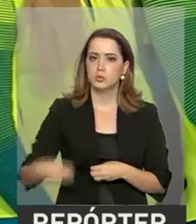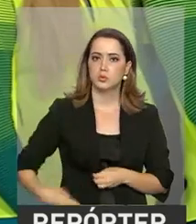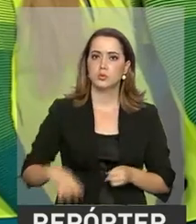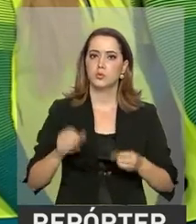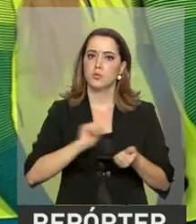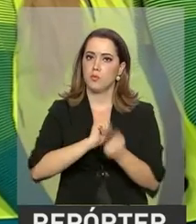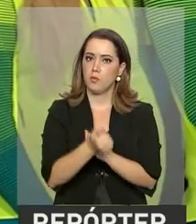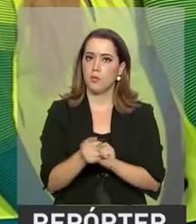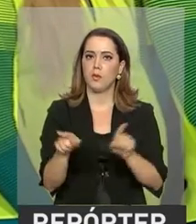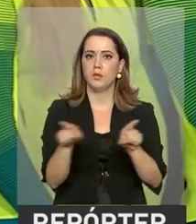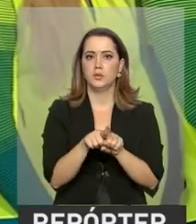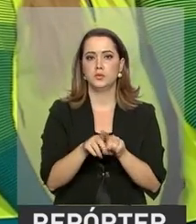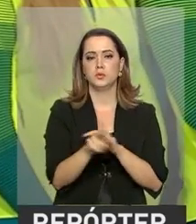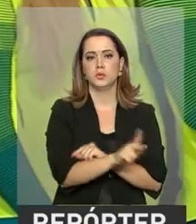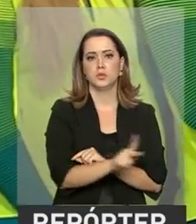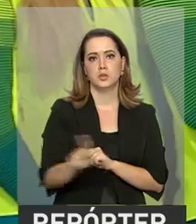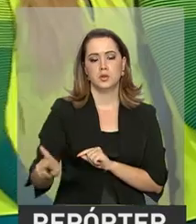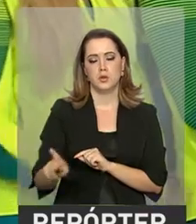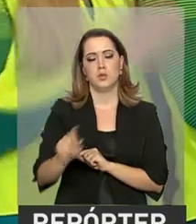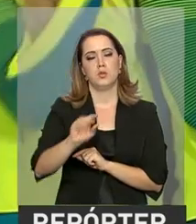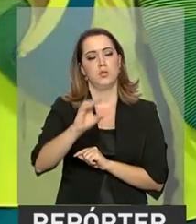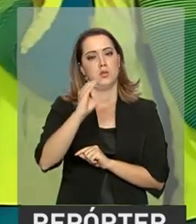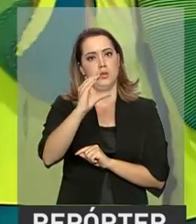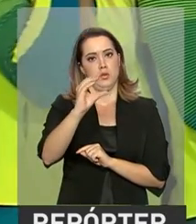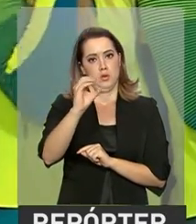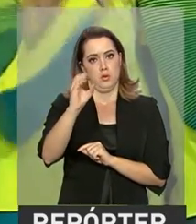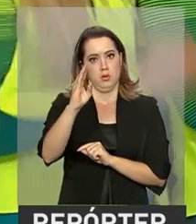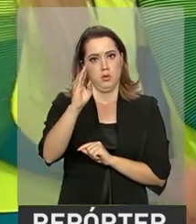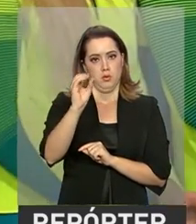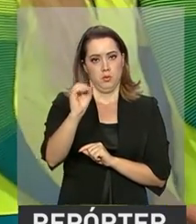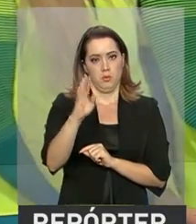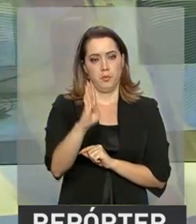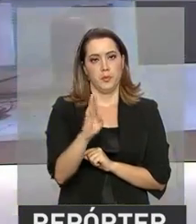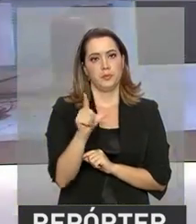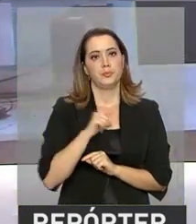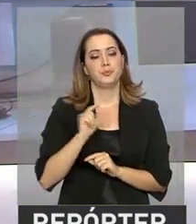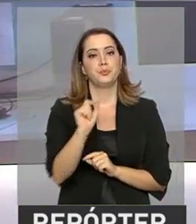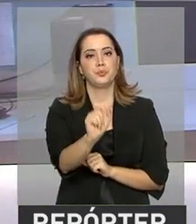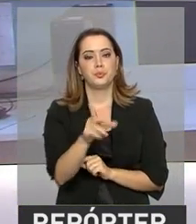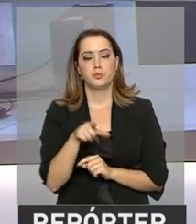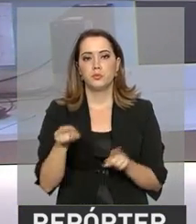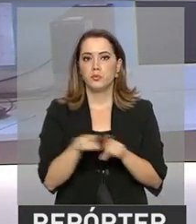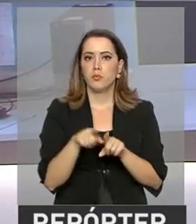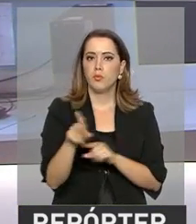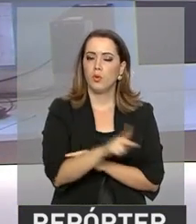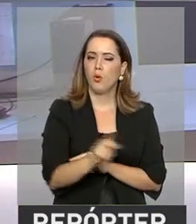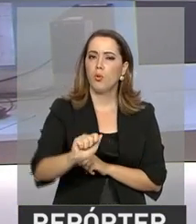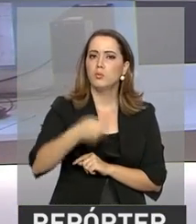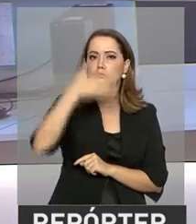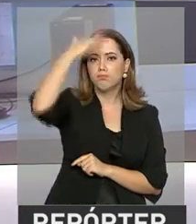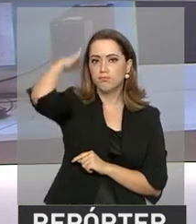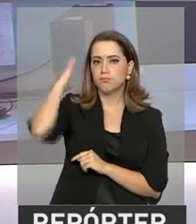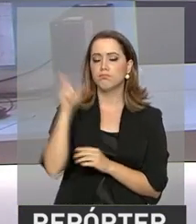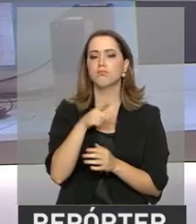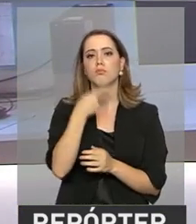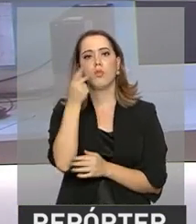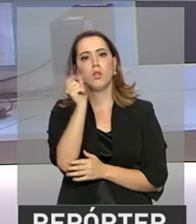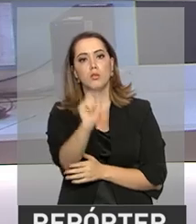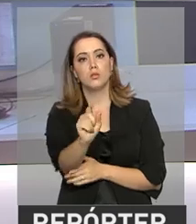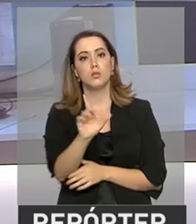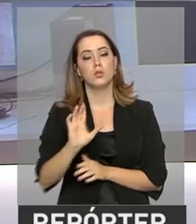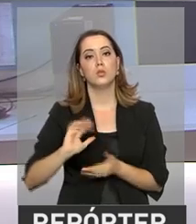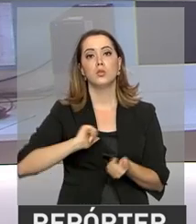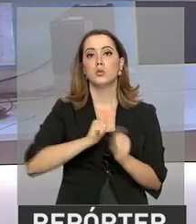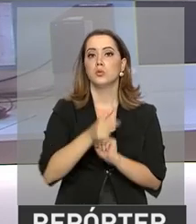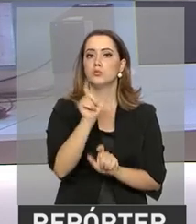Pisani e o presidente do comitê Olímpico brasileiro Carlos Arthur nuzman o presidente em exercício Michel Temer disse que os atletas